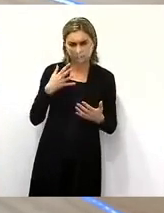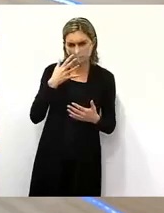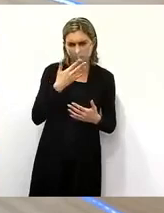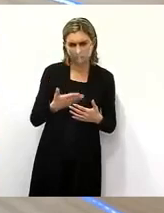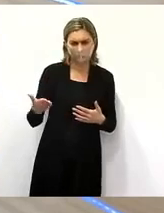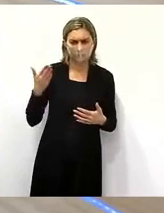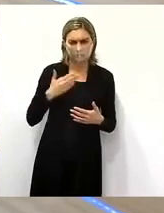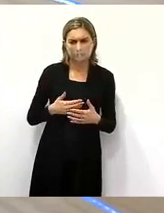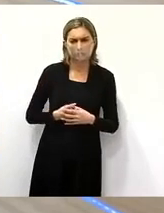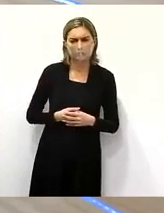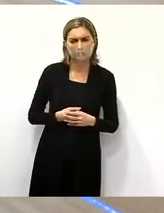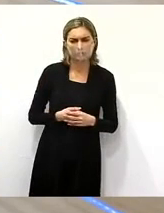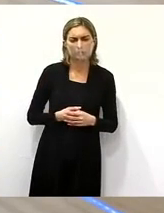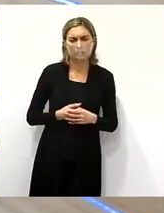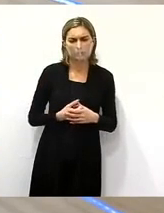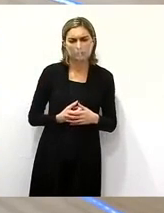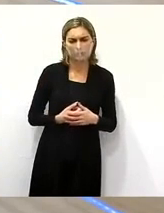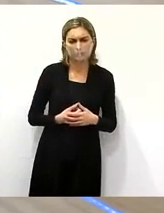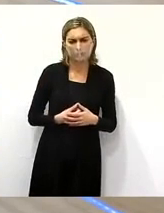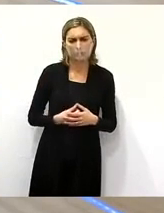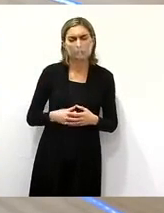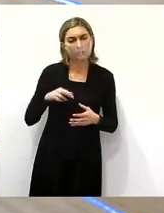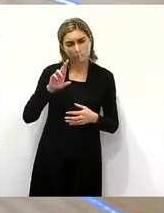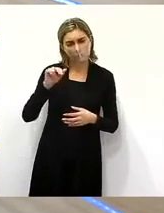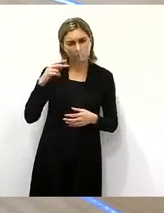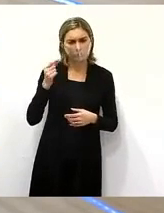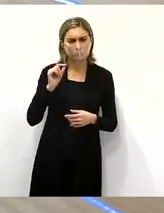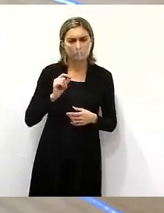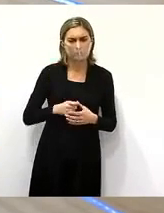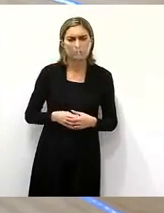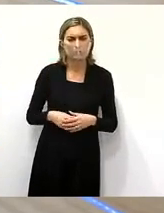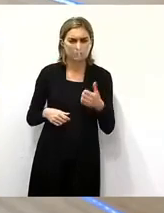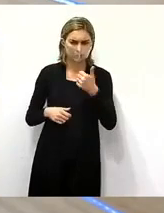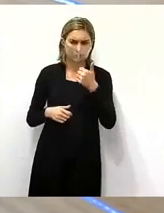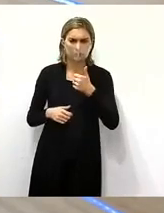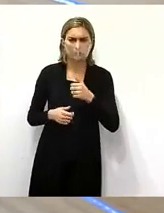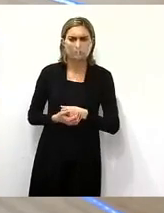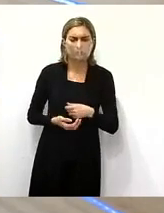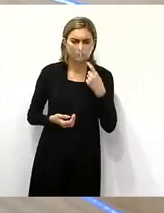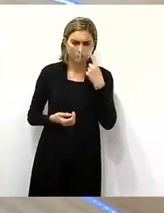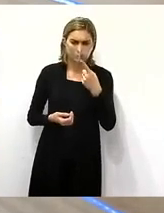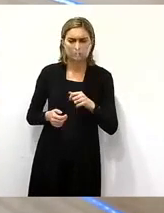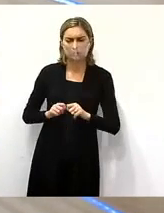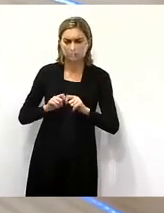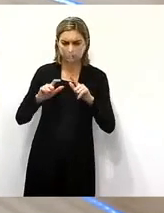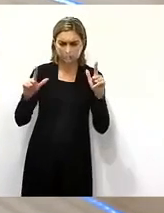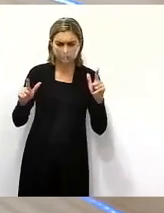nas questões sobre Hobbes, ou sobre Rousseau, o seguinte. Vamos lá para a primeira questão. Veja aí na sua